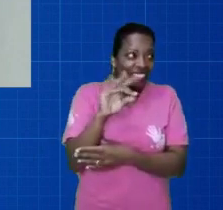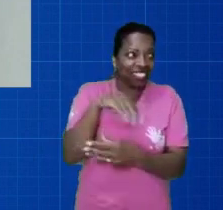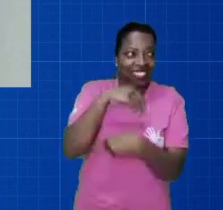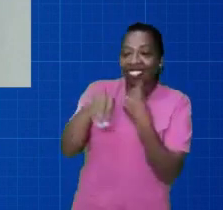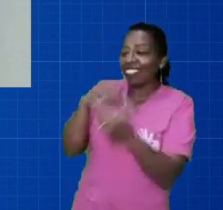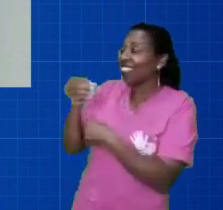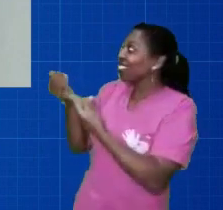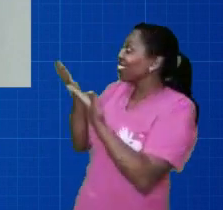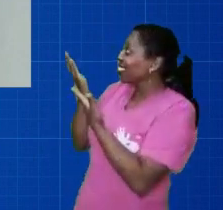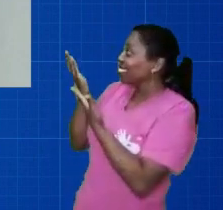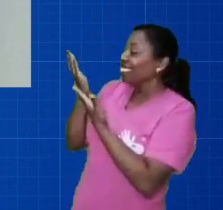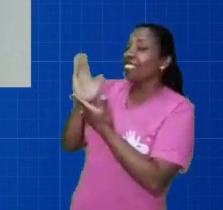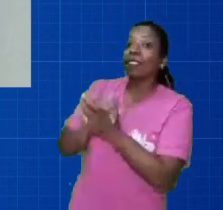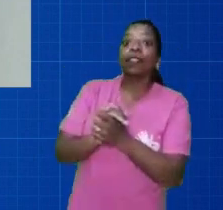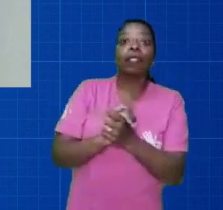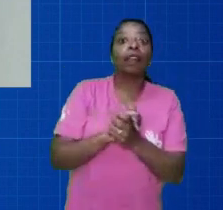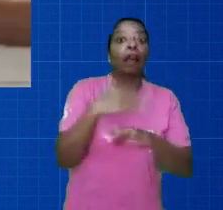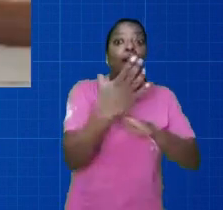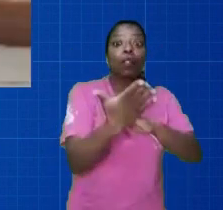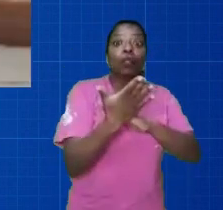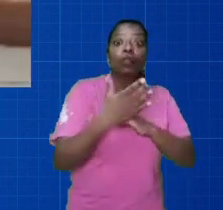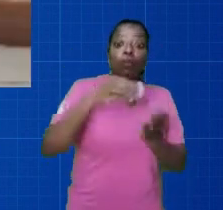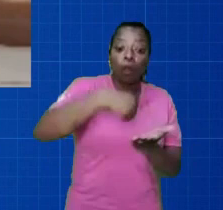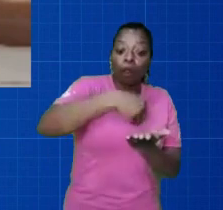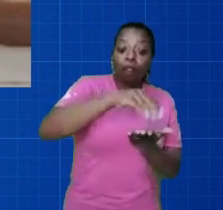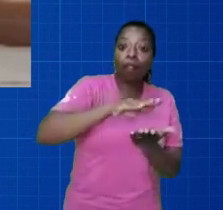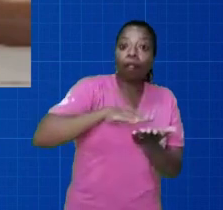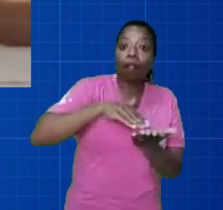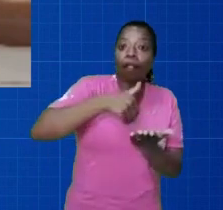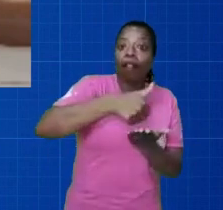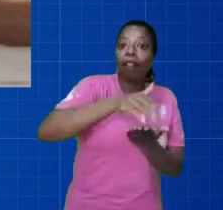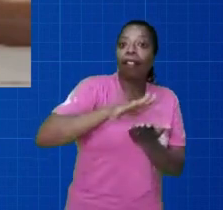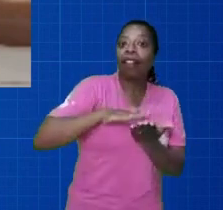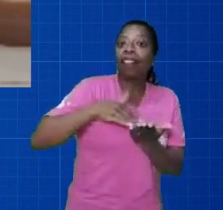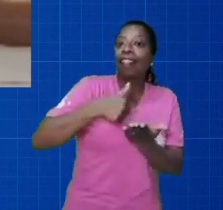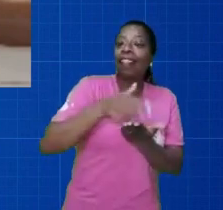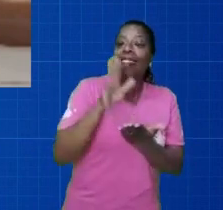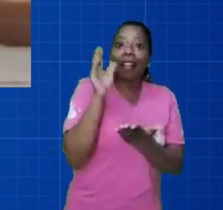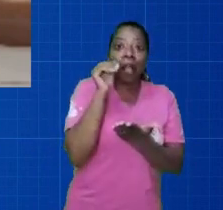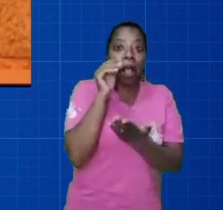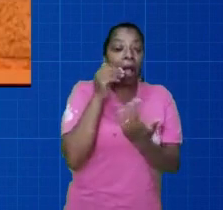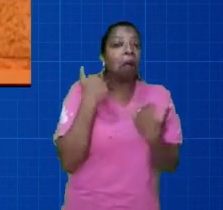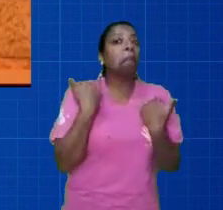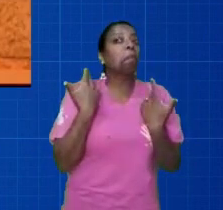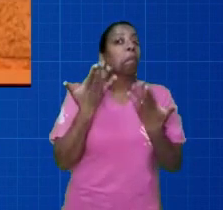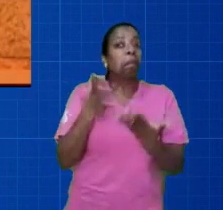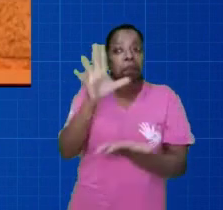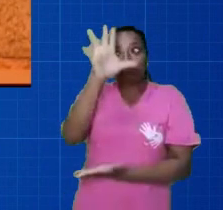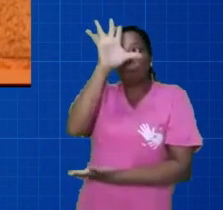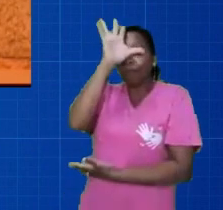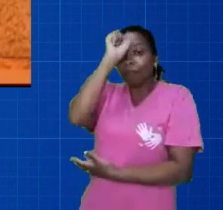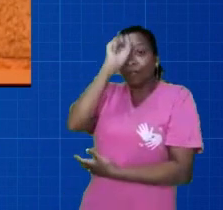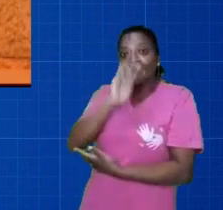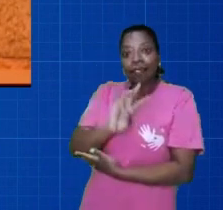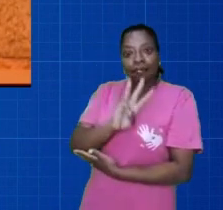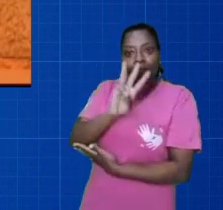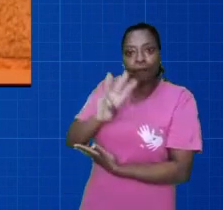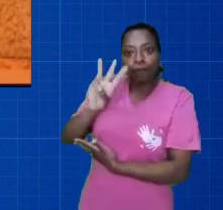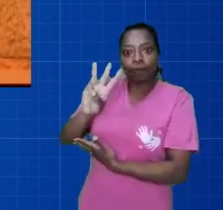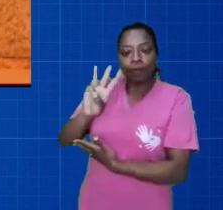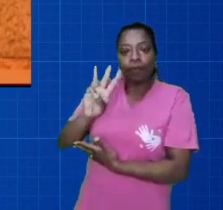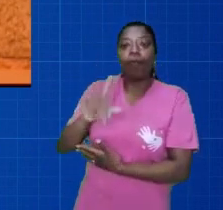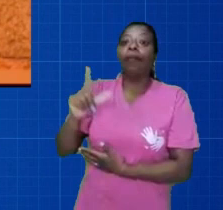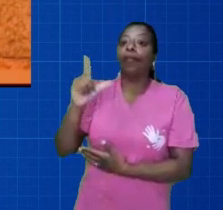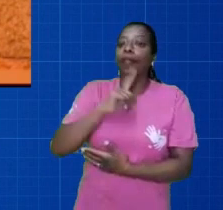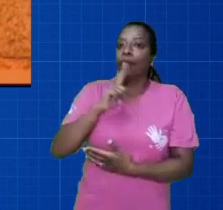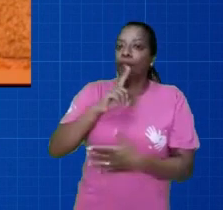cola. Essa mistura deu pra gente uma tinta muito interessante. Nós aprendemos isso num